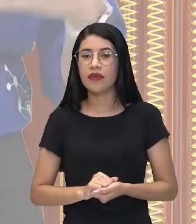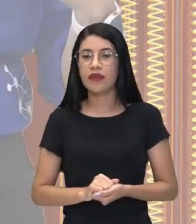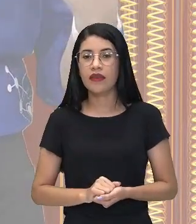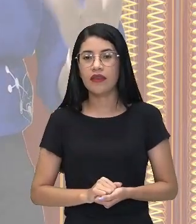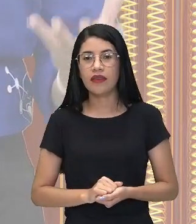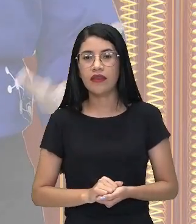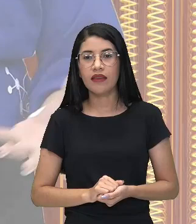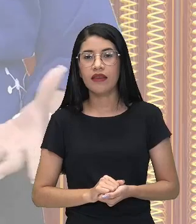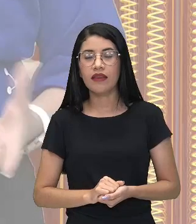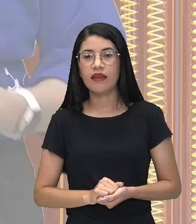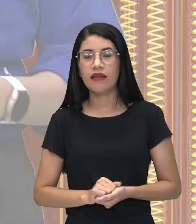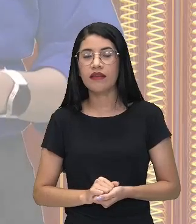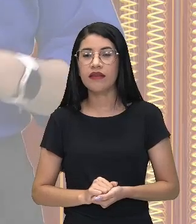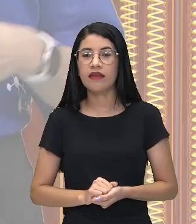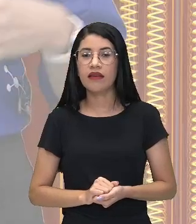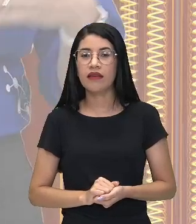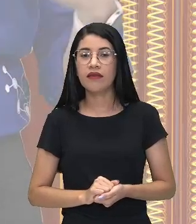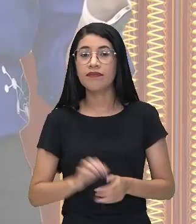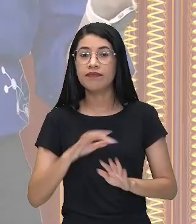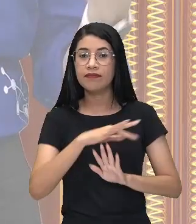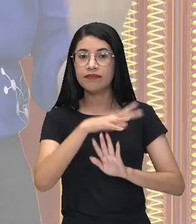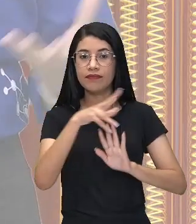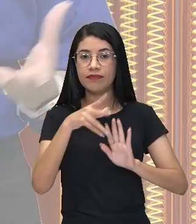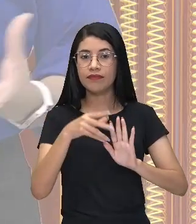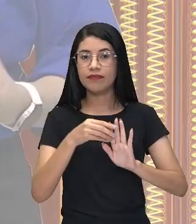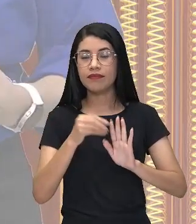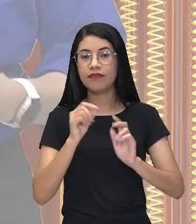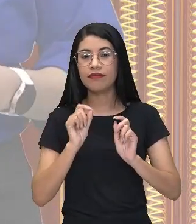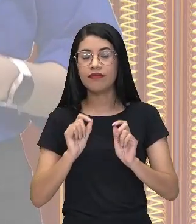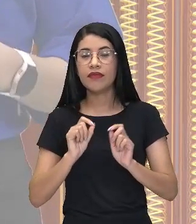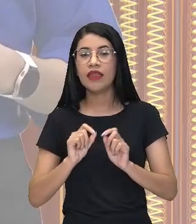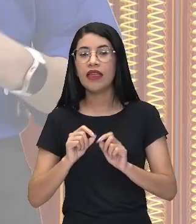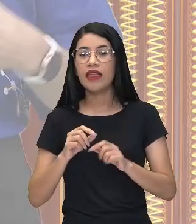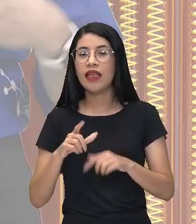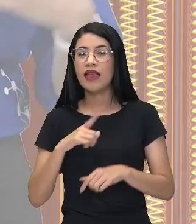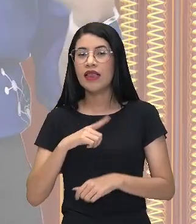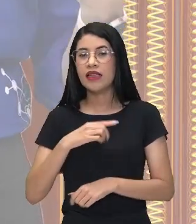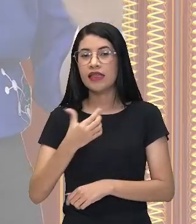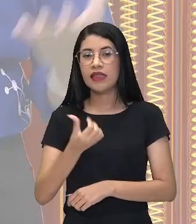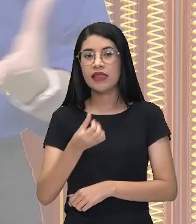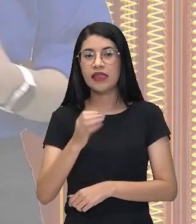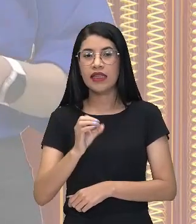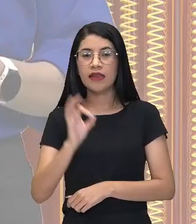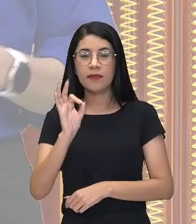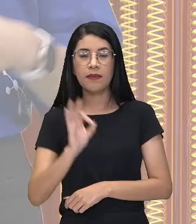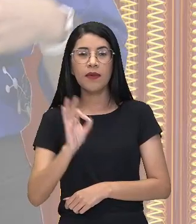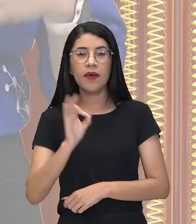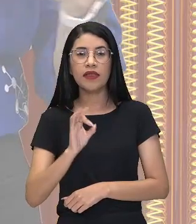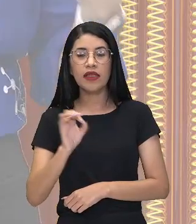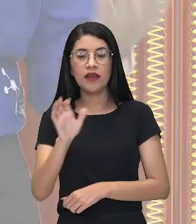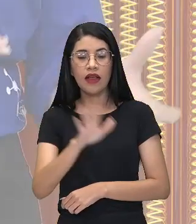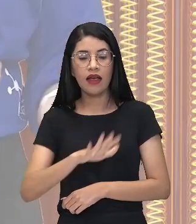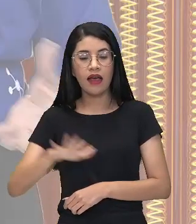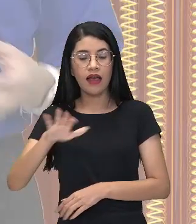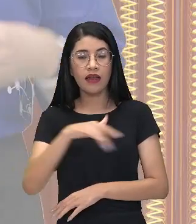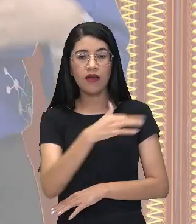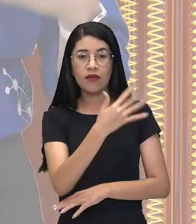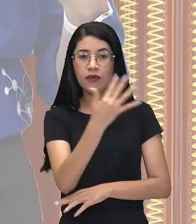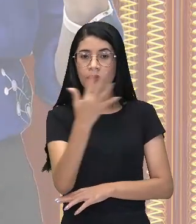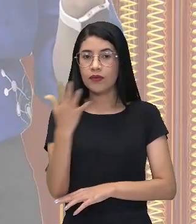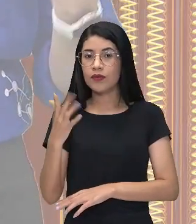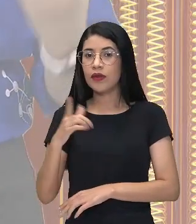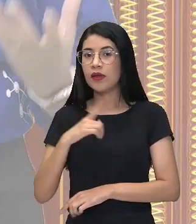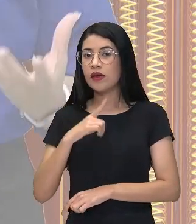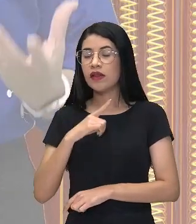brasileiro. Então, a Amazônia, com seus 60% de cobertura florestal, desempenha